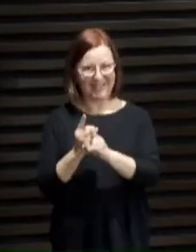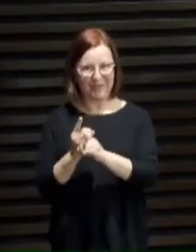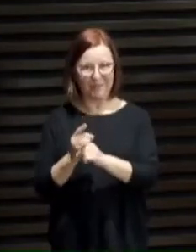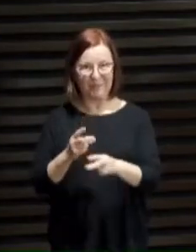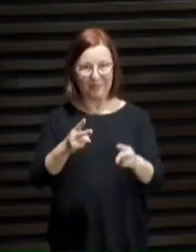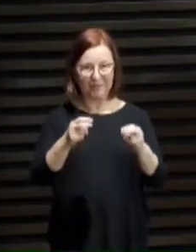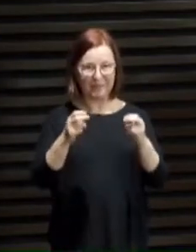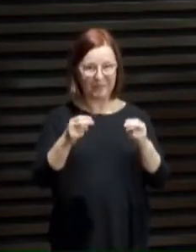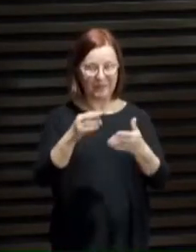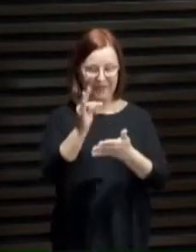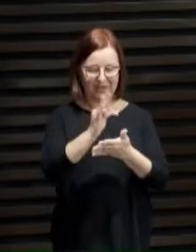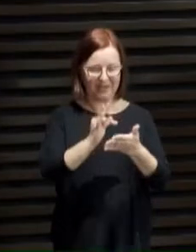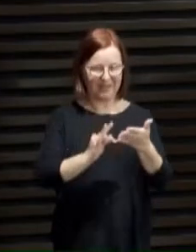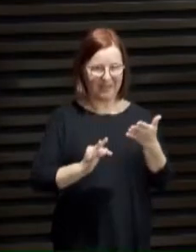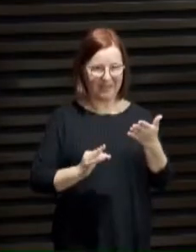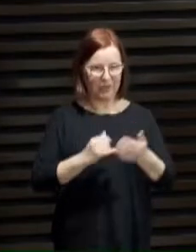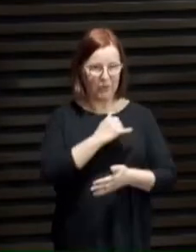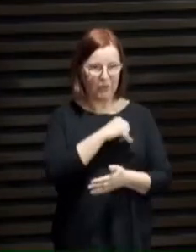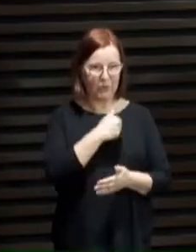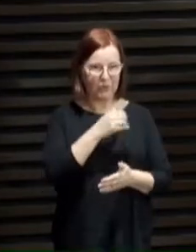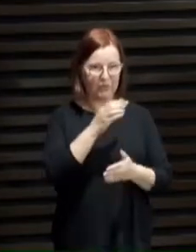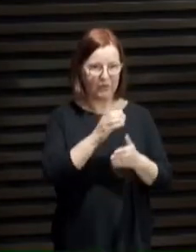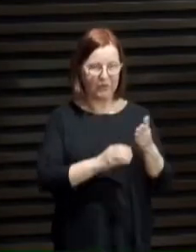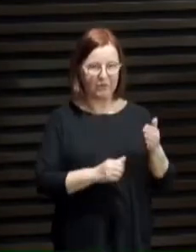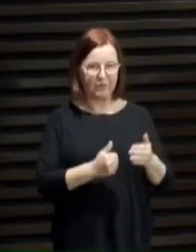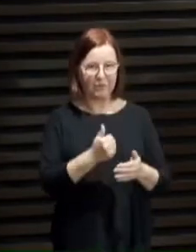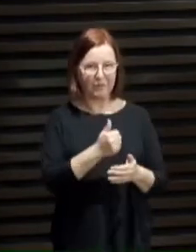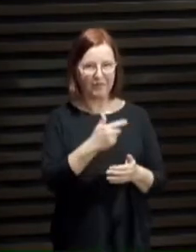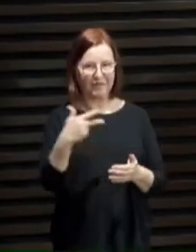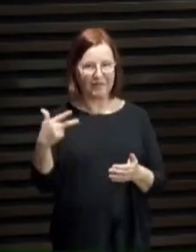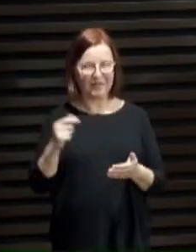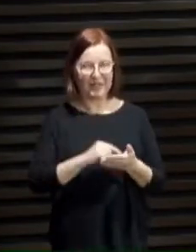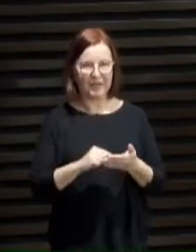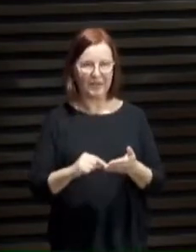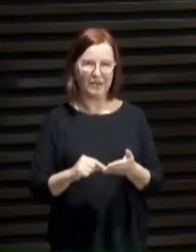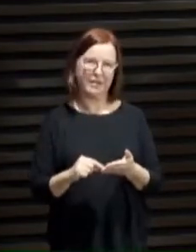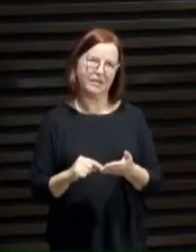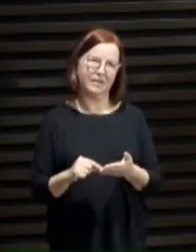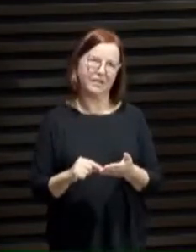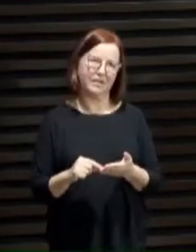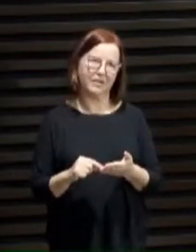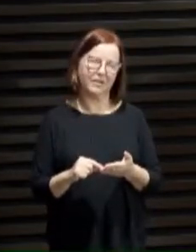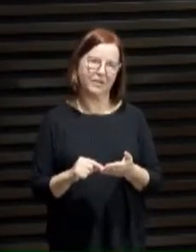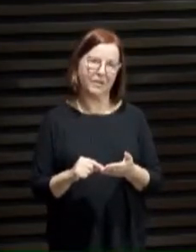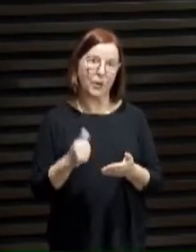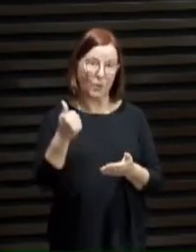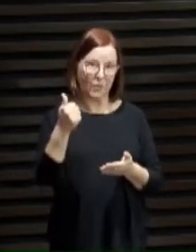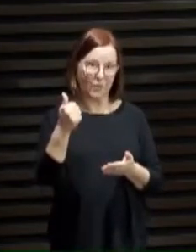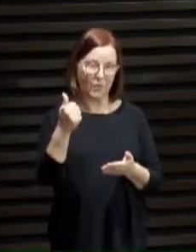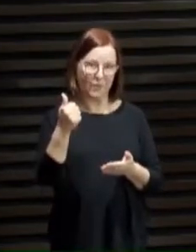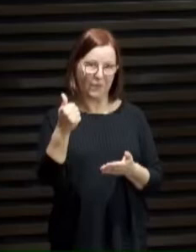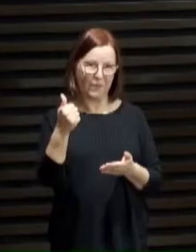Observemos o texto de João capítulo 13, versículos 1